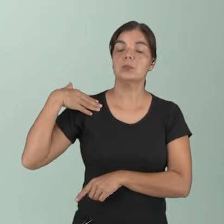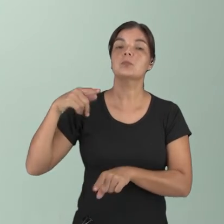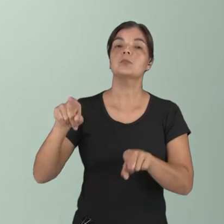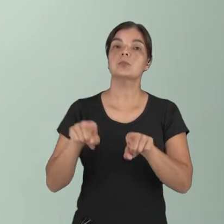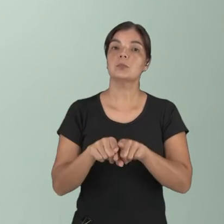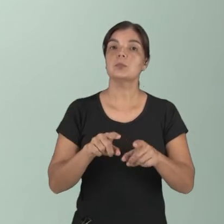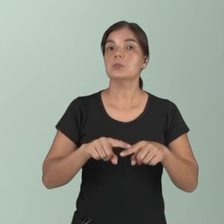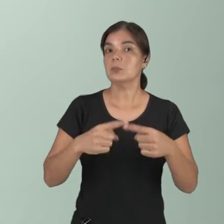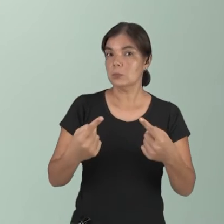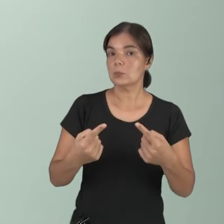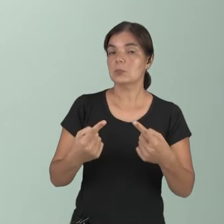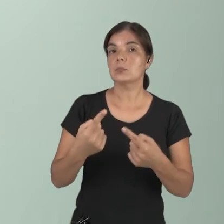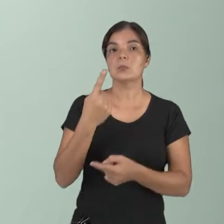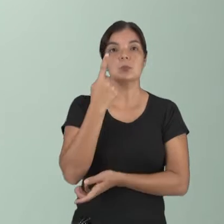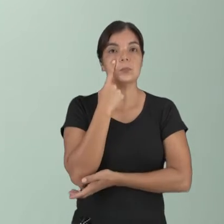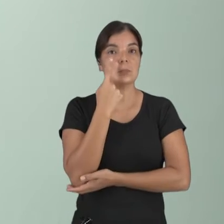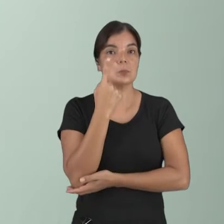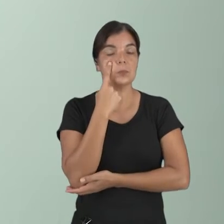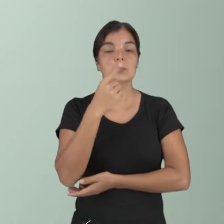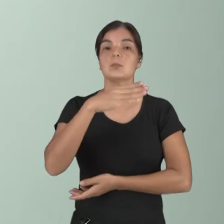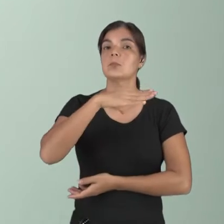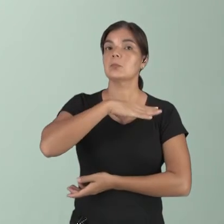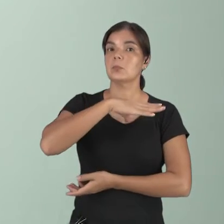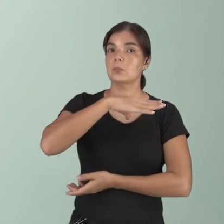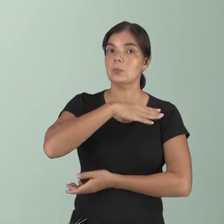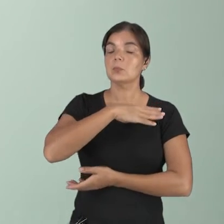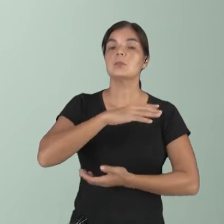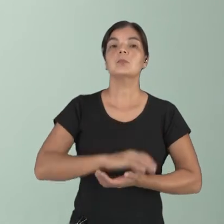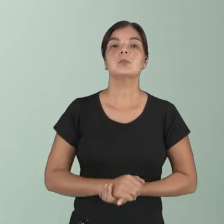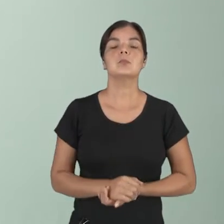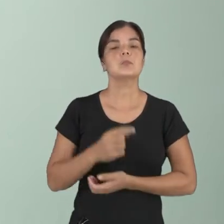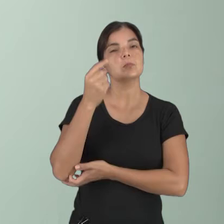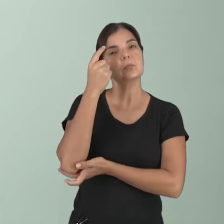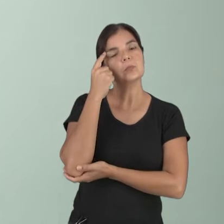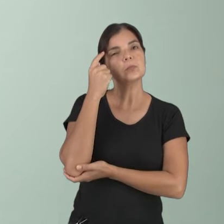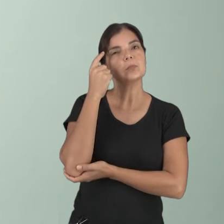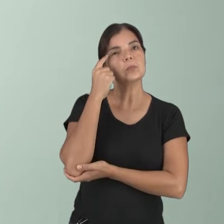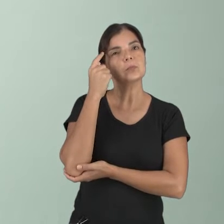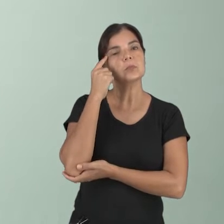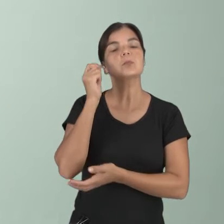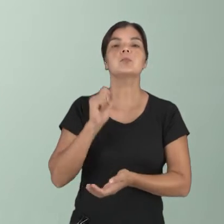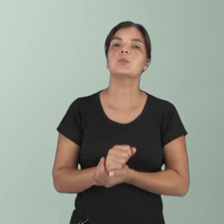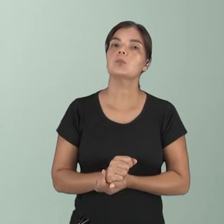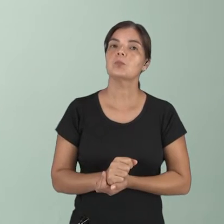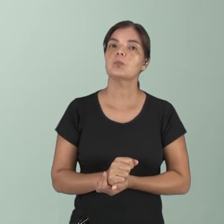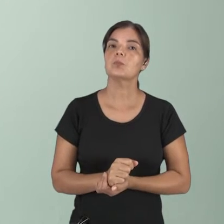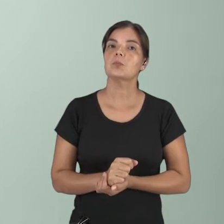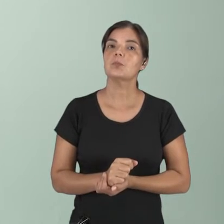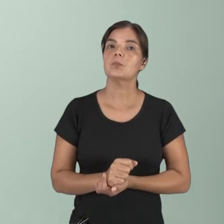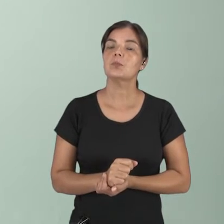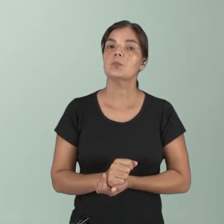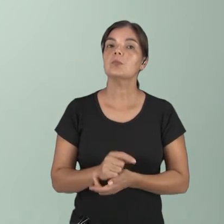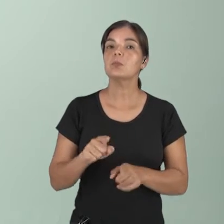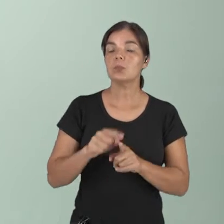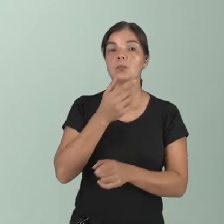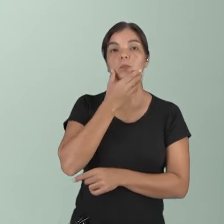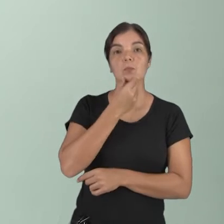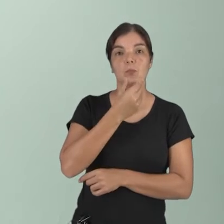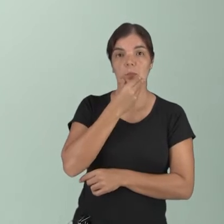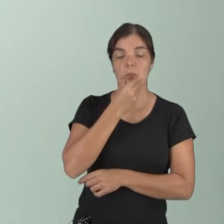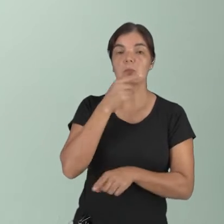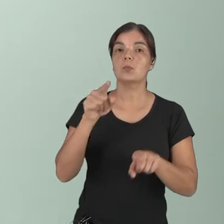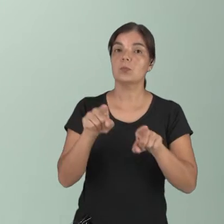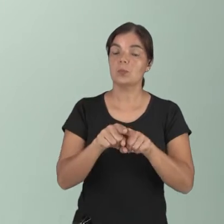de helenismo. Mas ele foi observar a cidade e ele pensou, ele deduziu que o homem que